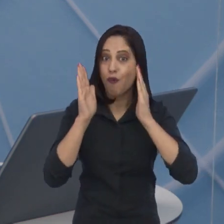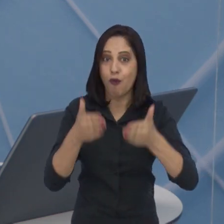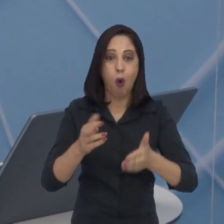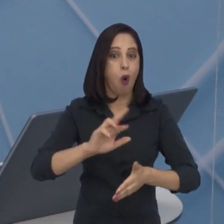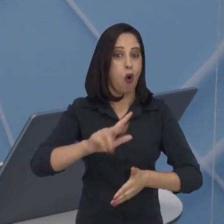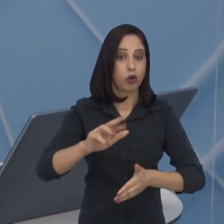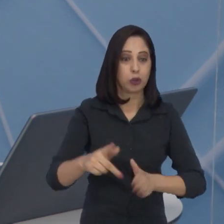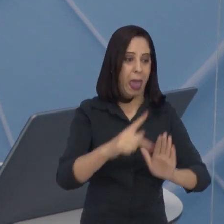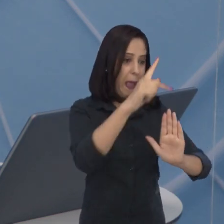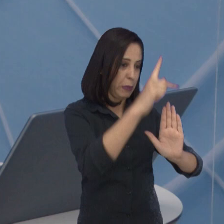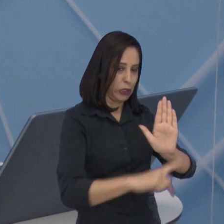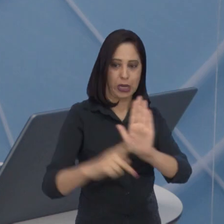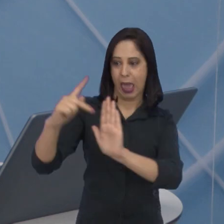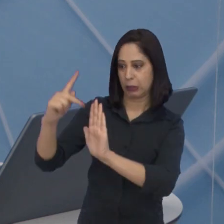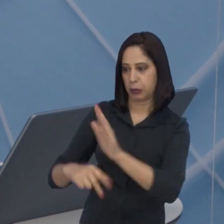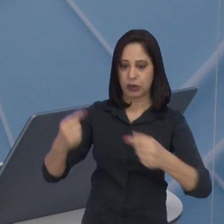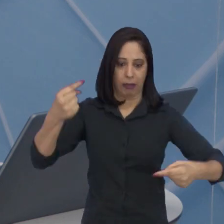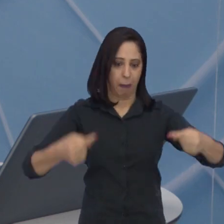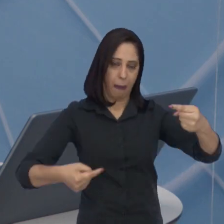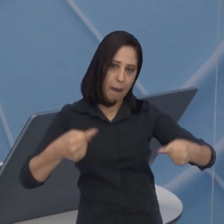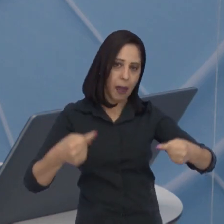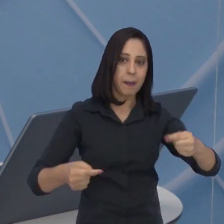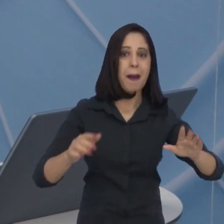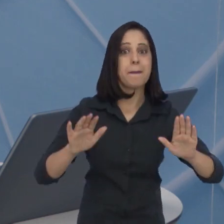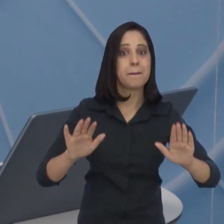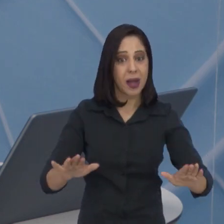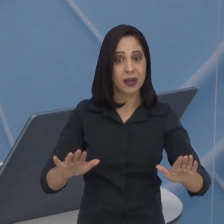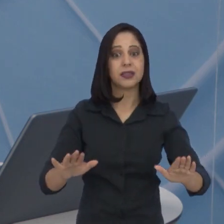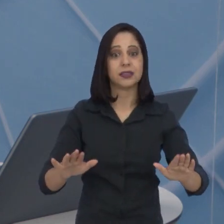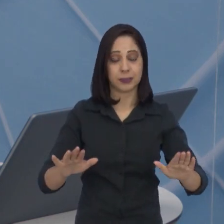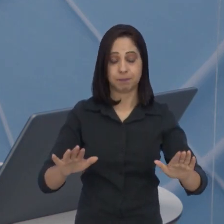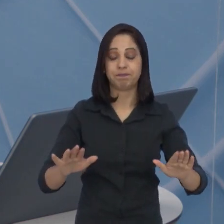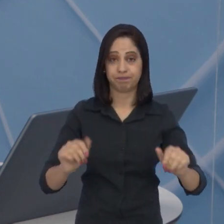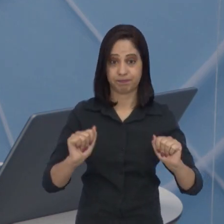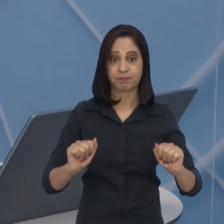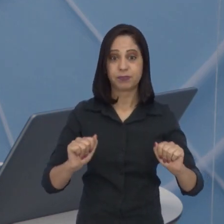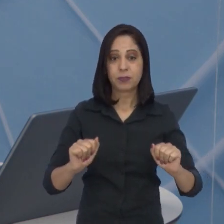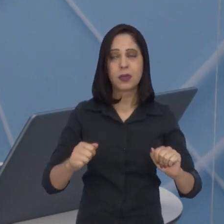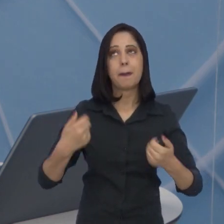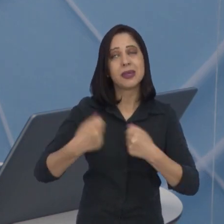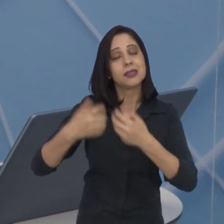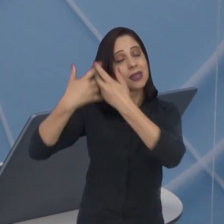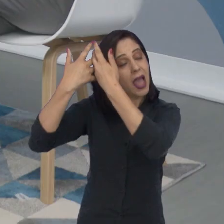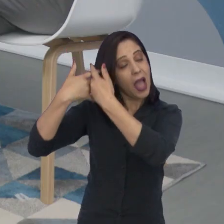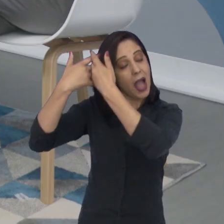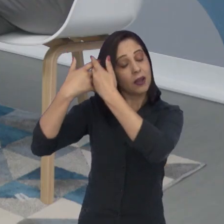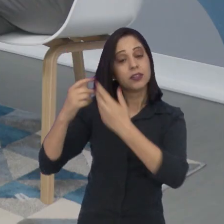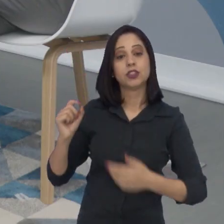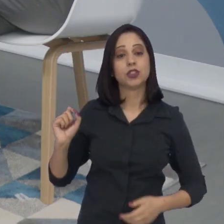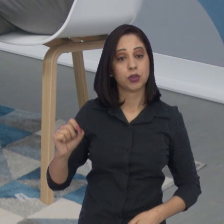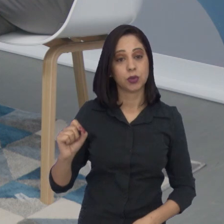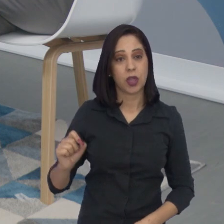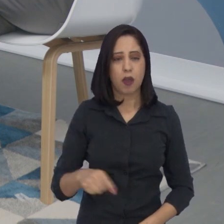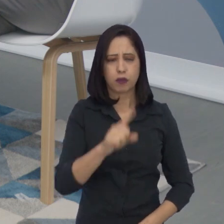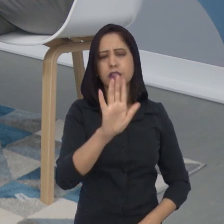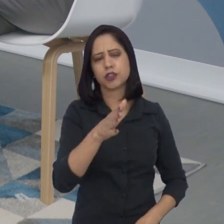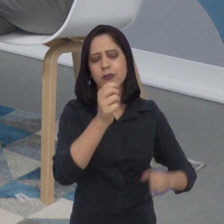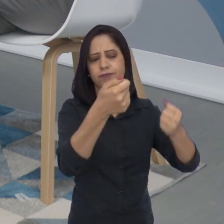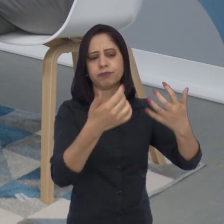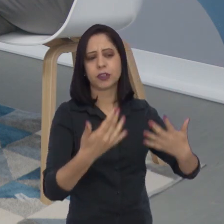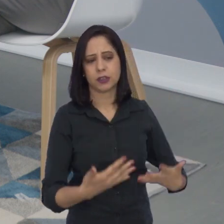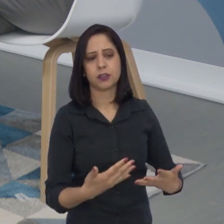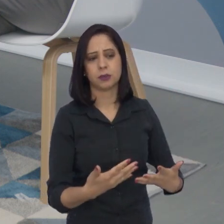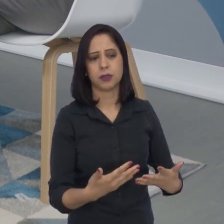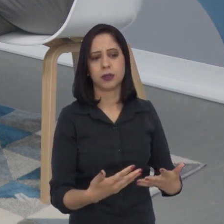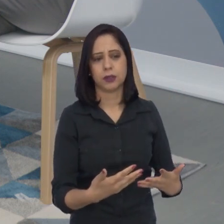outro programa habitacional em específico, mas eu acho que o que vale a reflexão, muito do que você falou no começo do